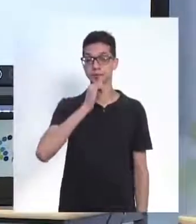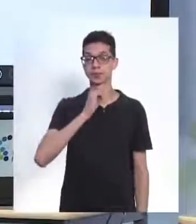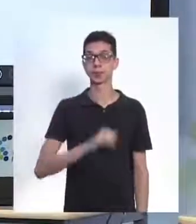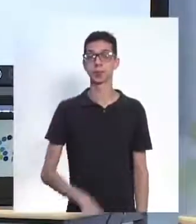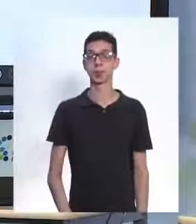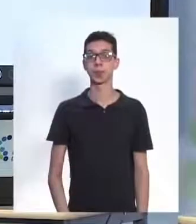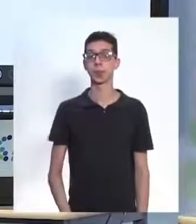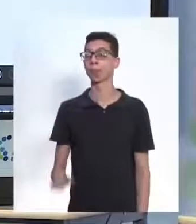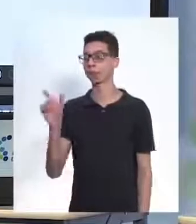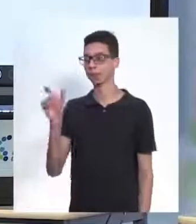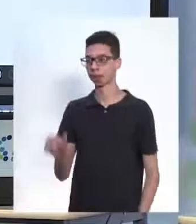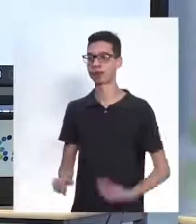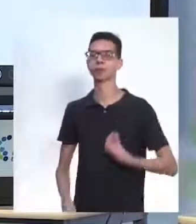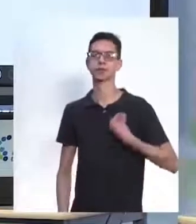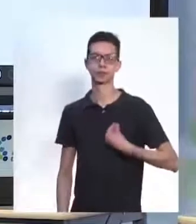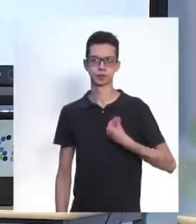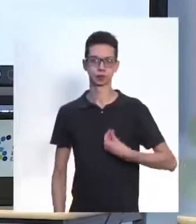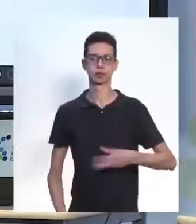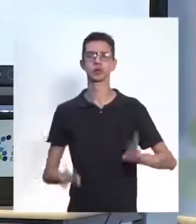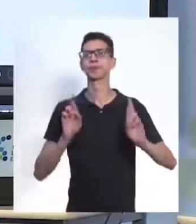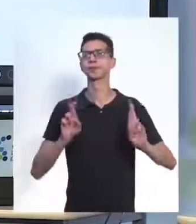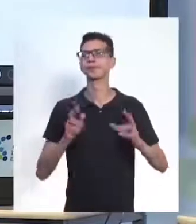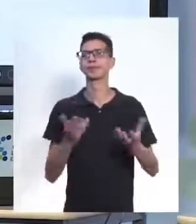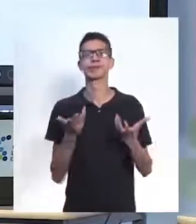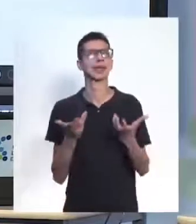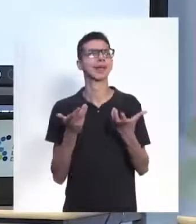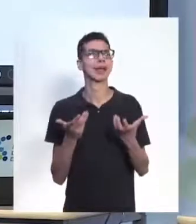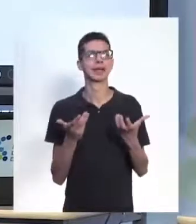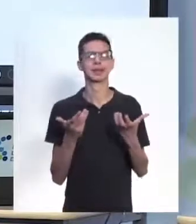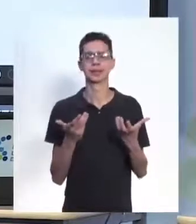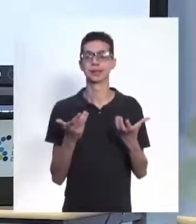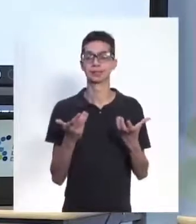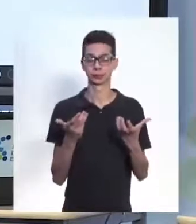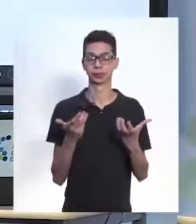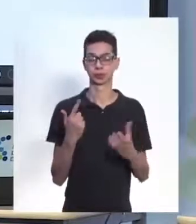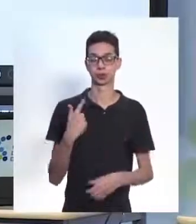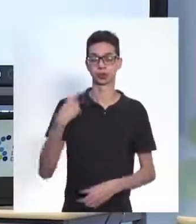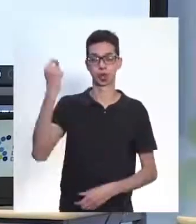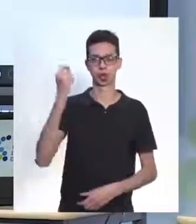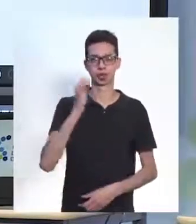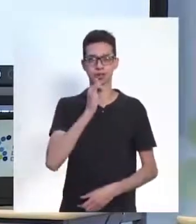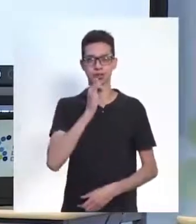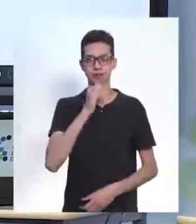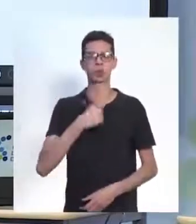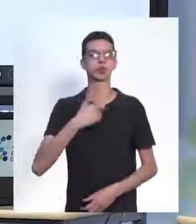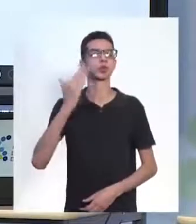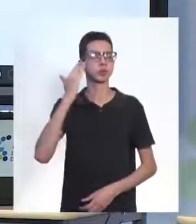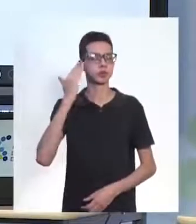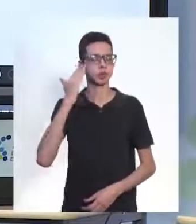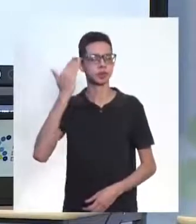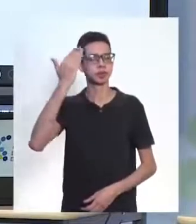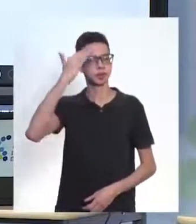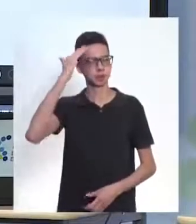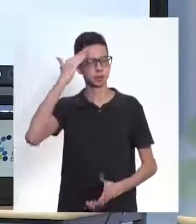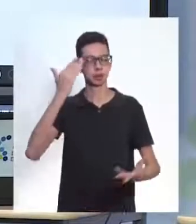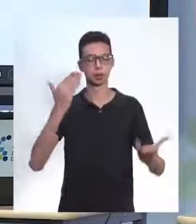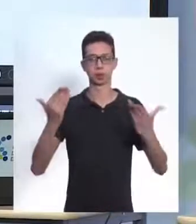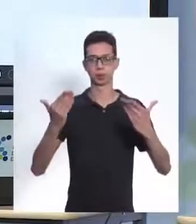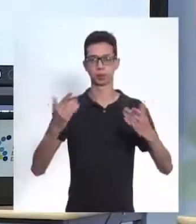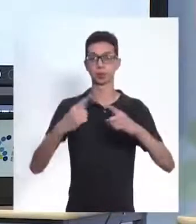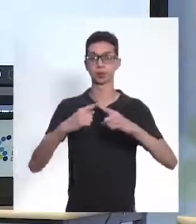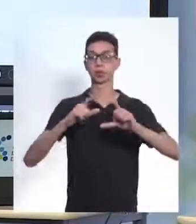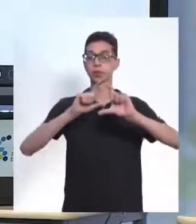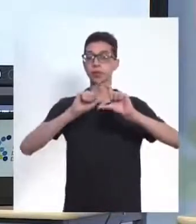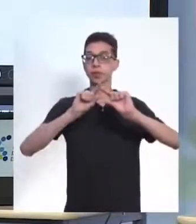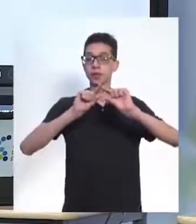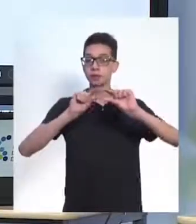ela estava torcendo, que ela queria muito ser selecionada. Tudo isso eu consigo fazer de inferência. Tá? A partir do que está aqui.